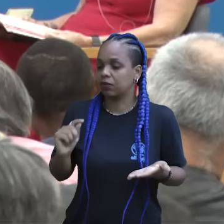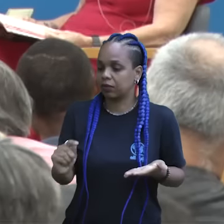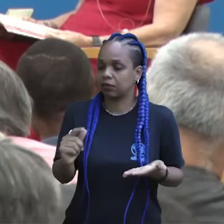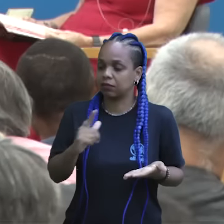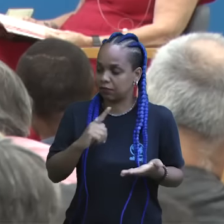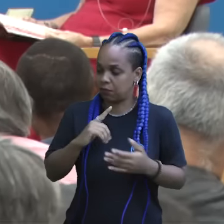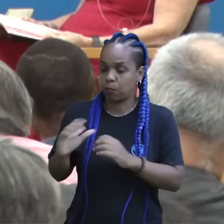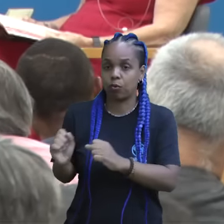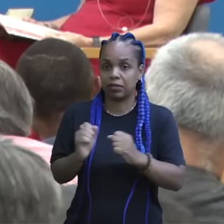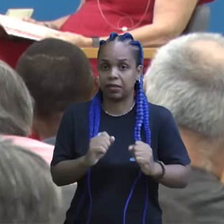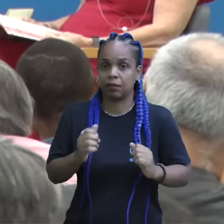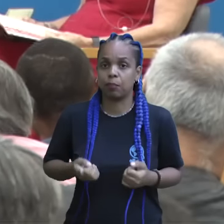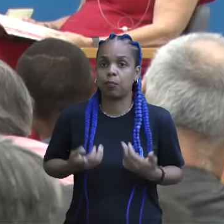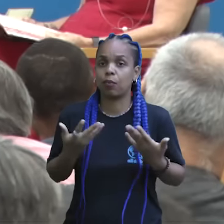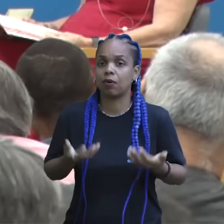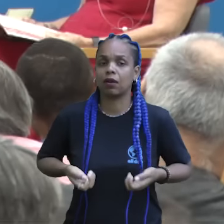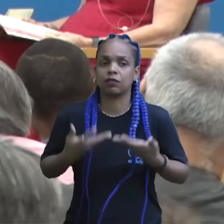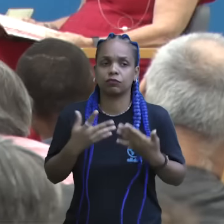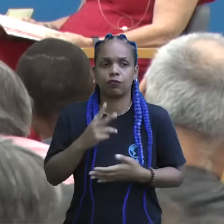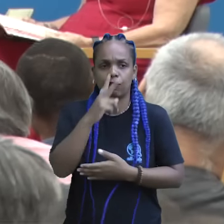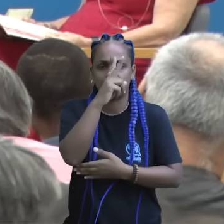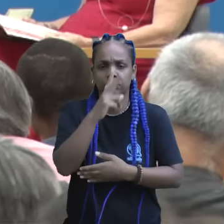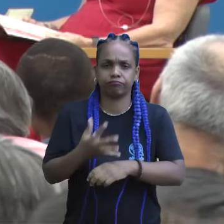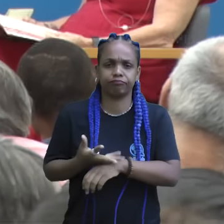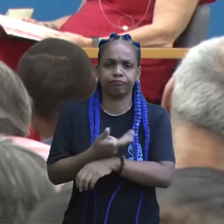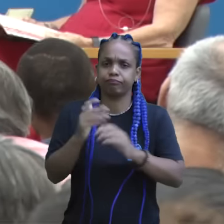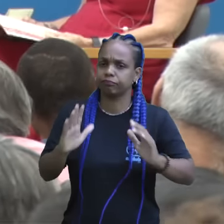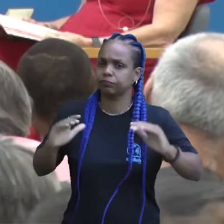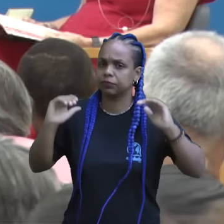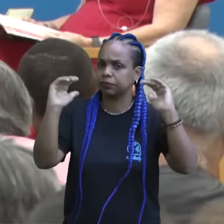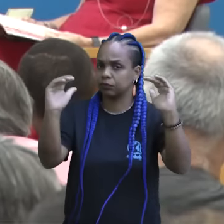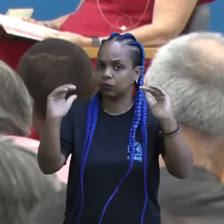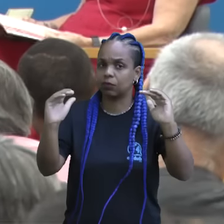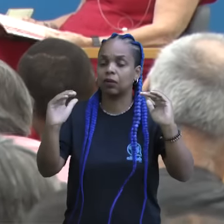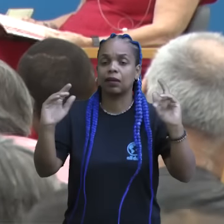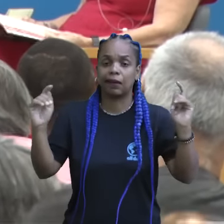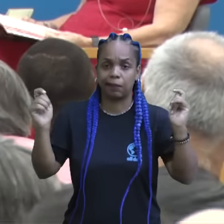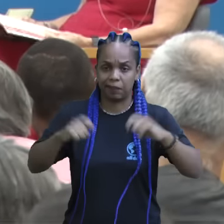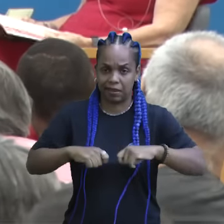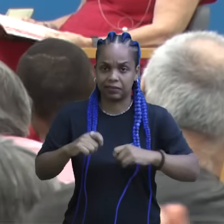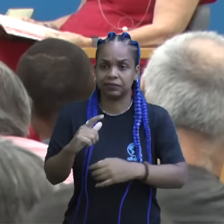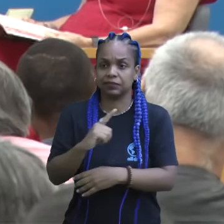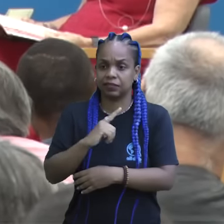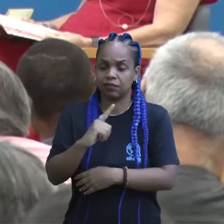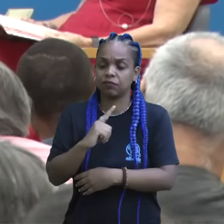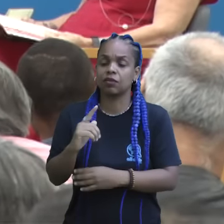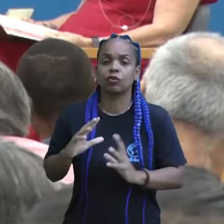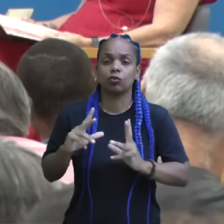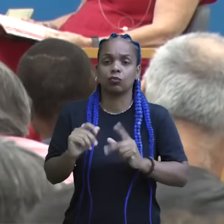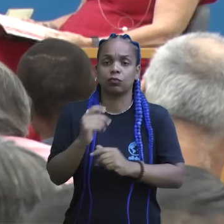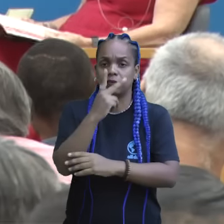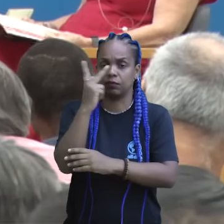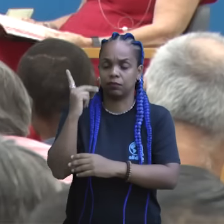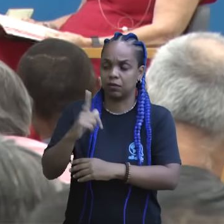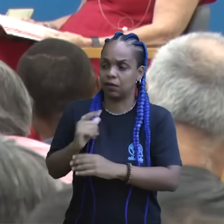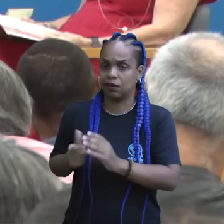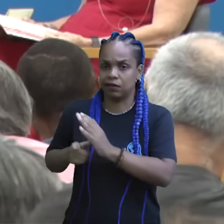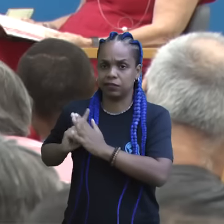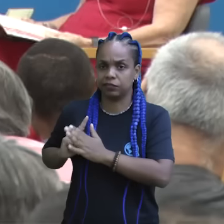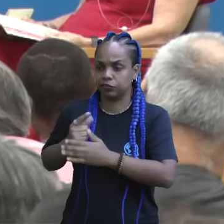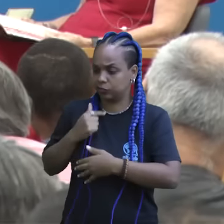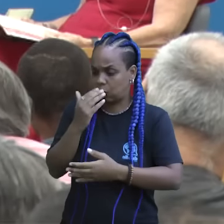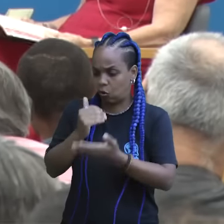capazes os primitivos canibais habitantes dessa região, diante dos aspectos da natureza tão bela e